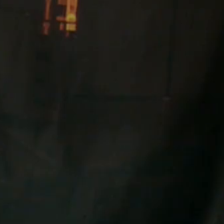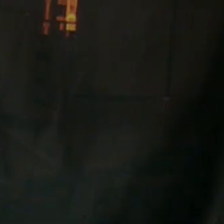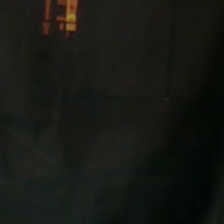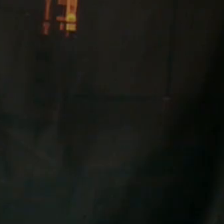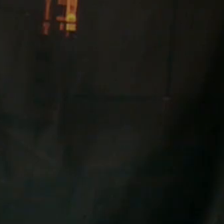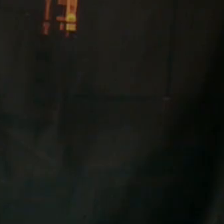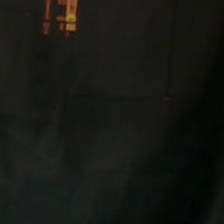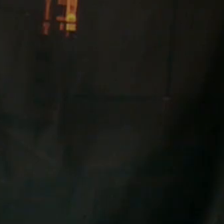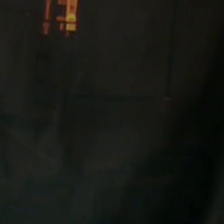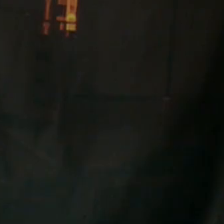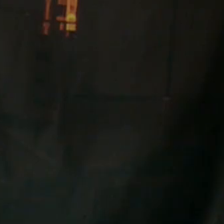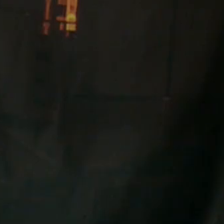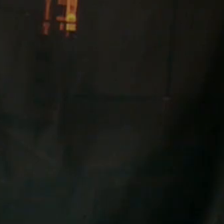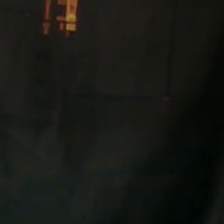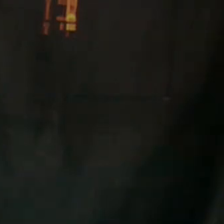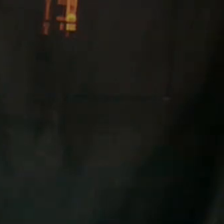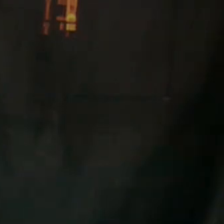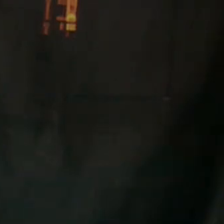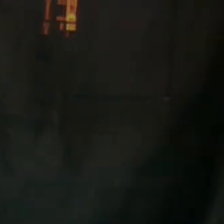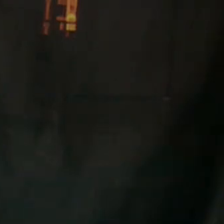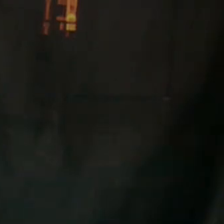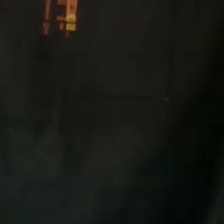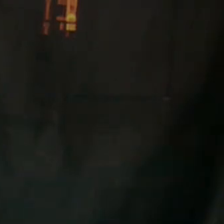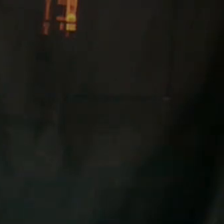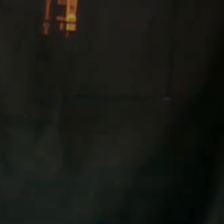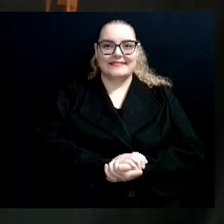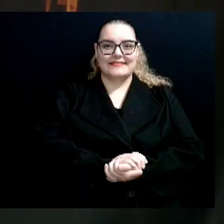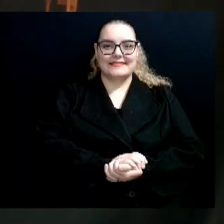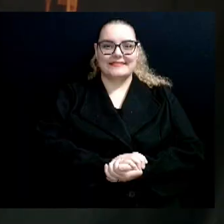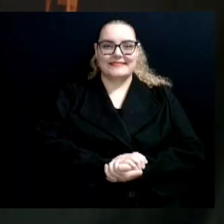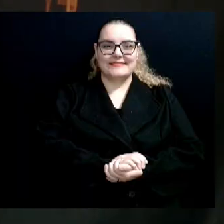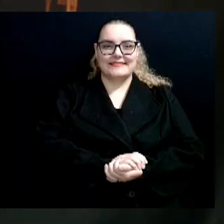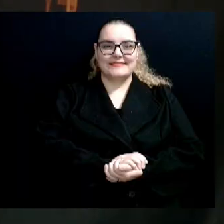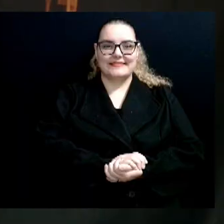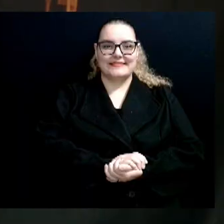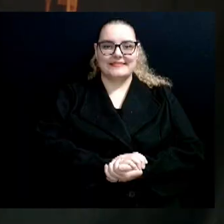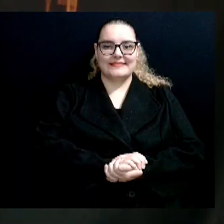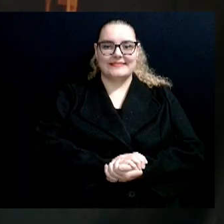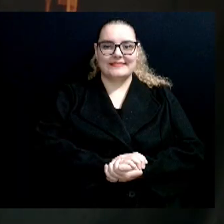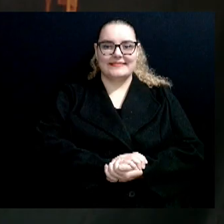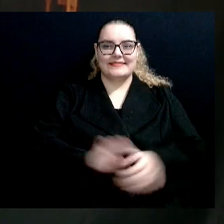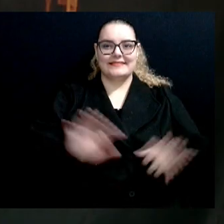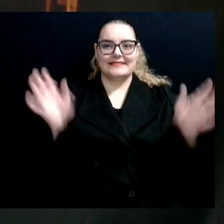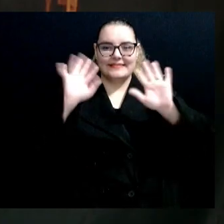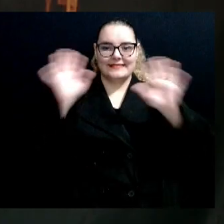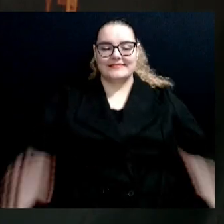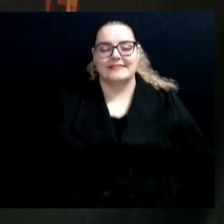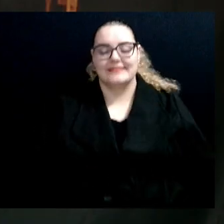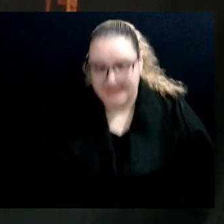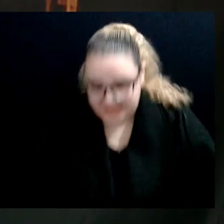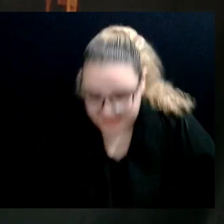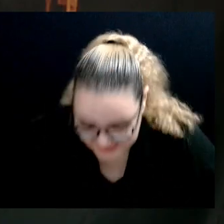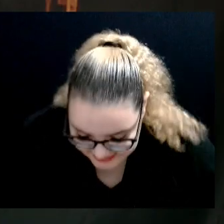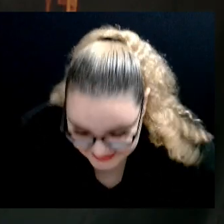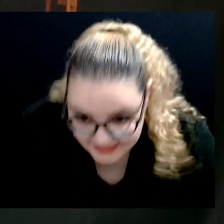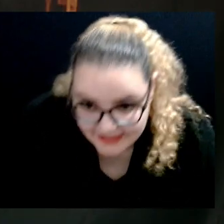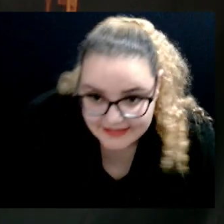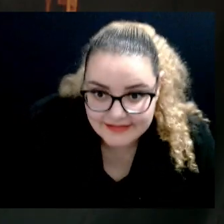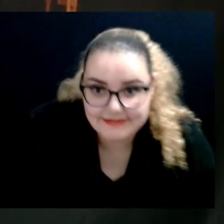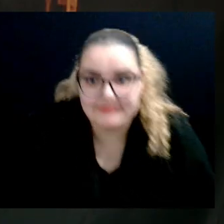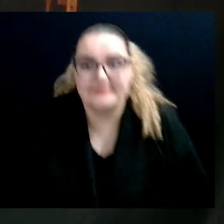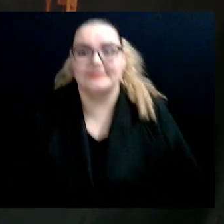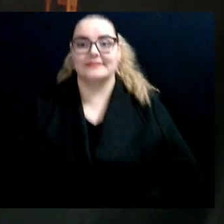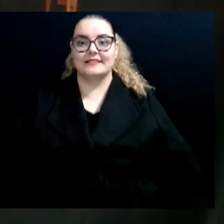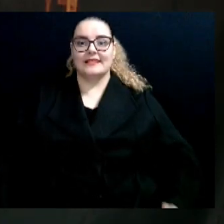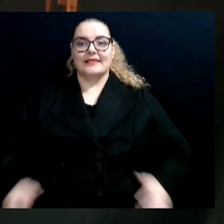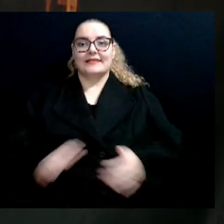Olá, muito bom dia! Seja bem-vindo, você que está aí ligadinho na TV Câmara Campinas. Nós estamos chegando, Estúdio